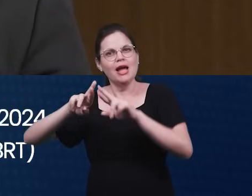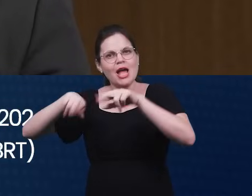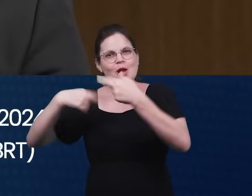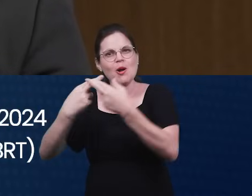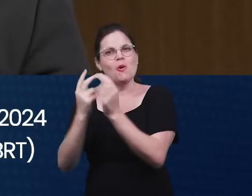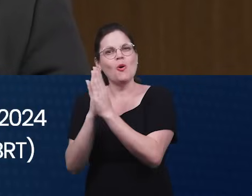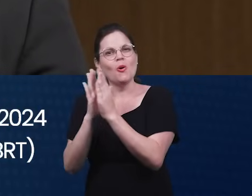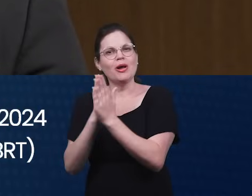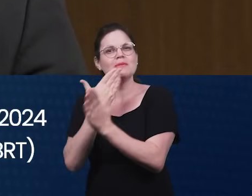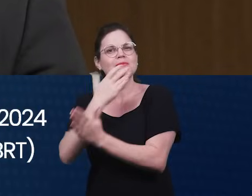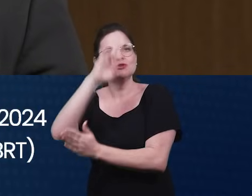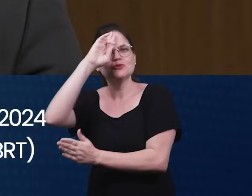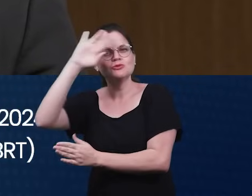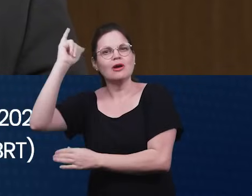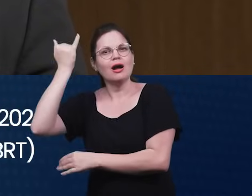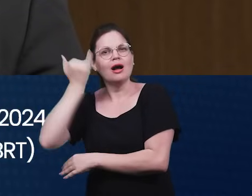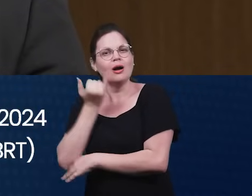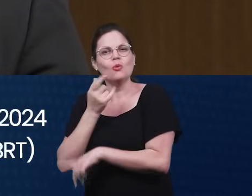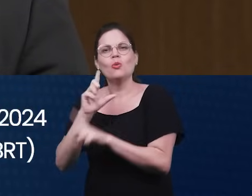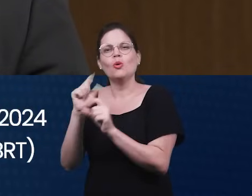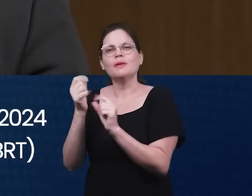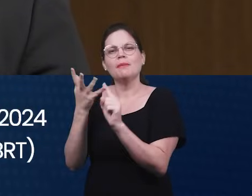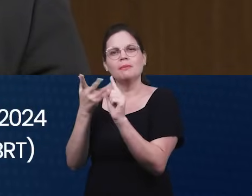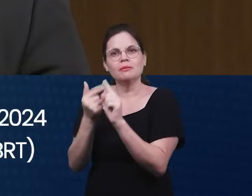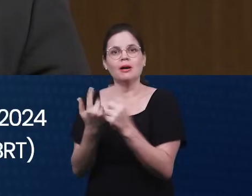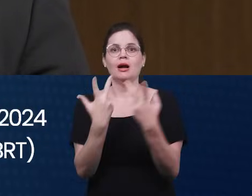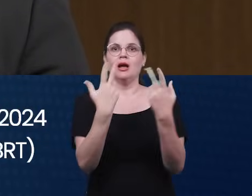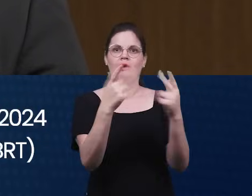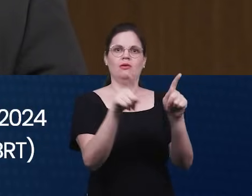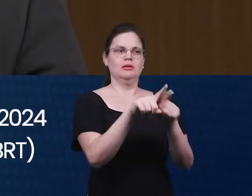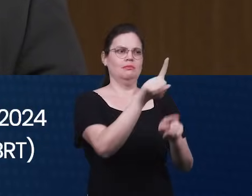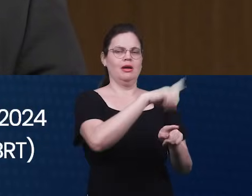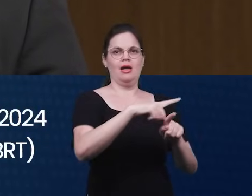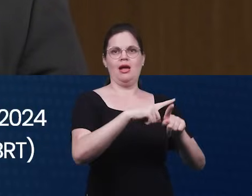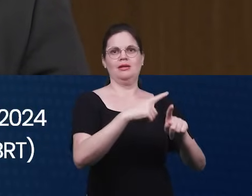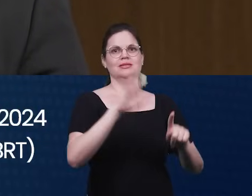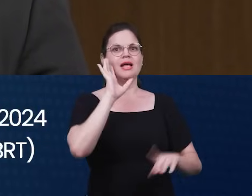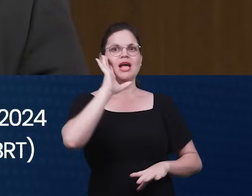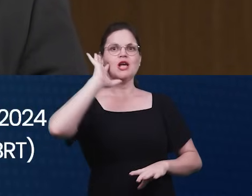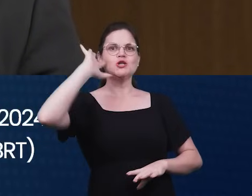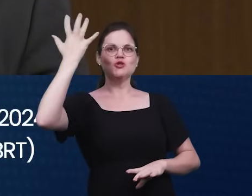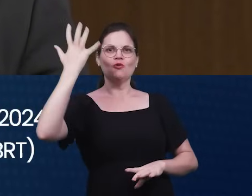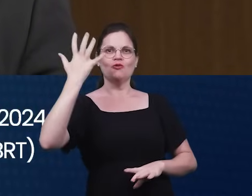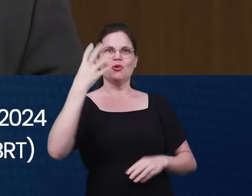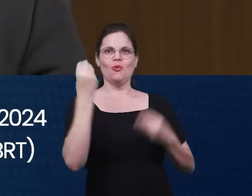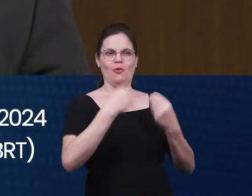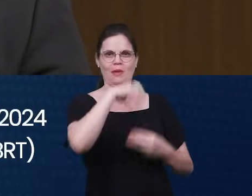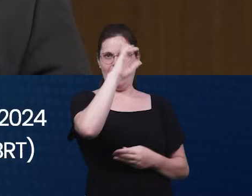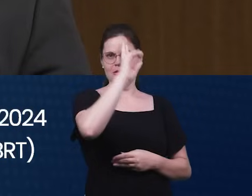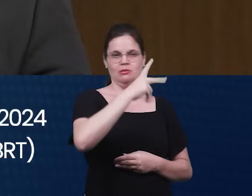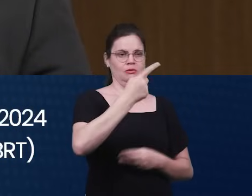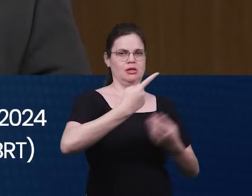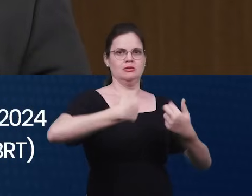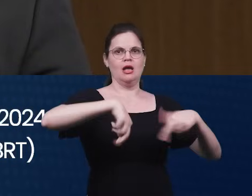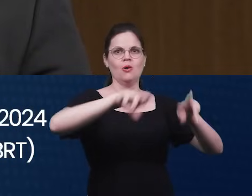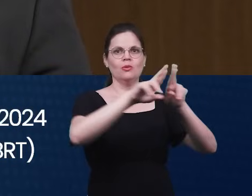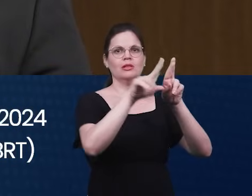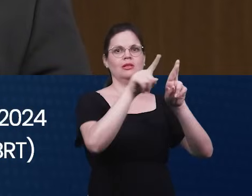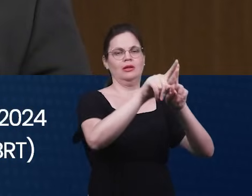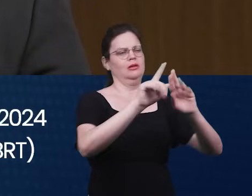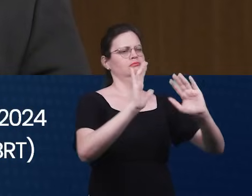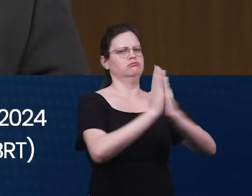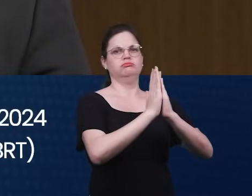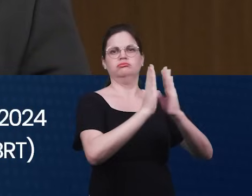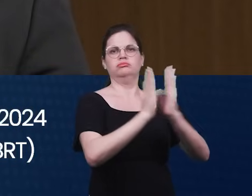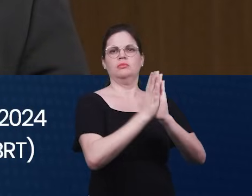do senhor o que deveria ser feito né eles não resolveram o problema na razão Amém Eles resolveram